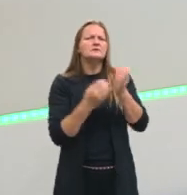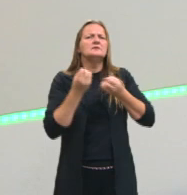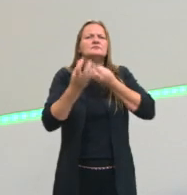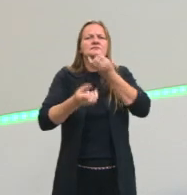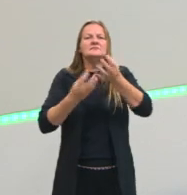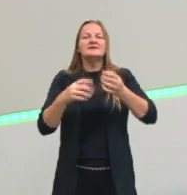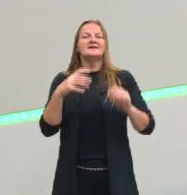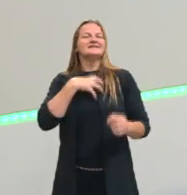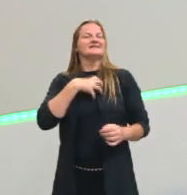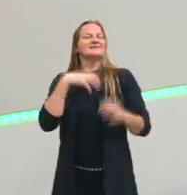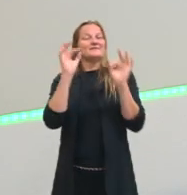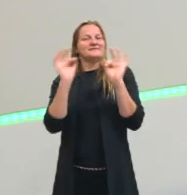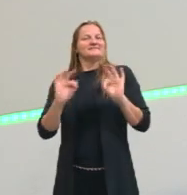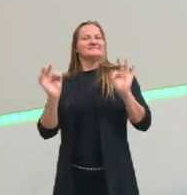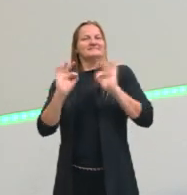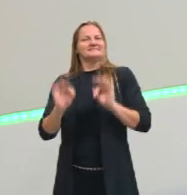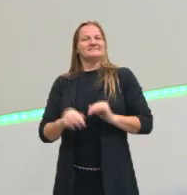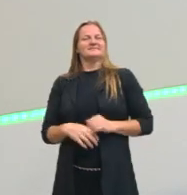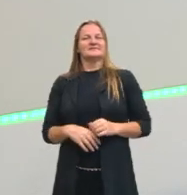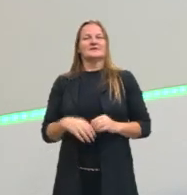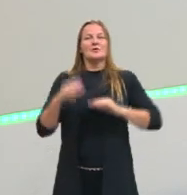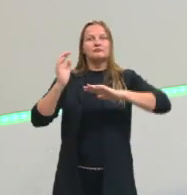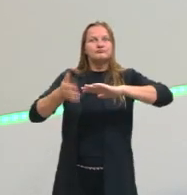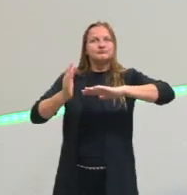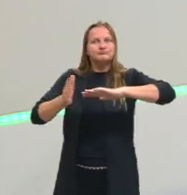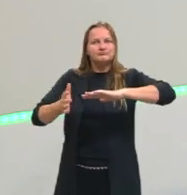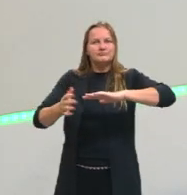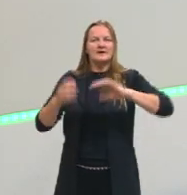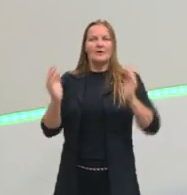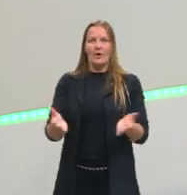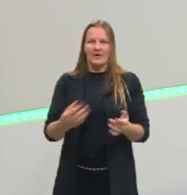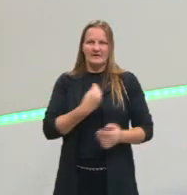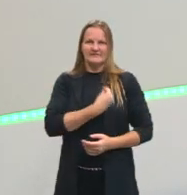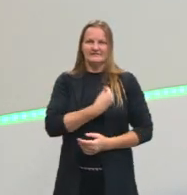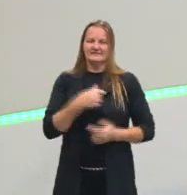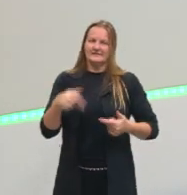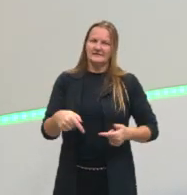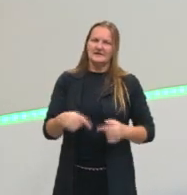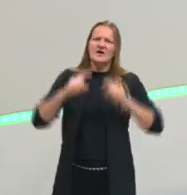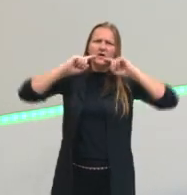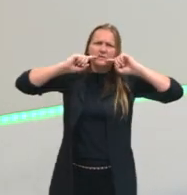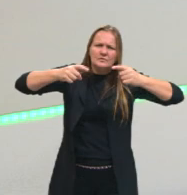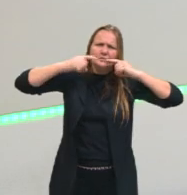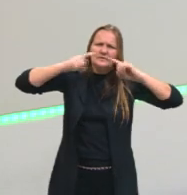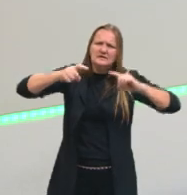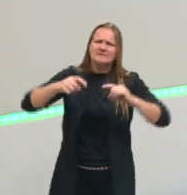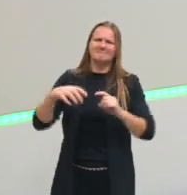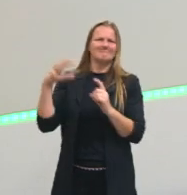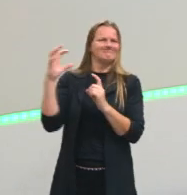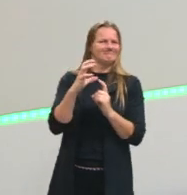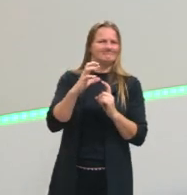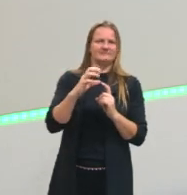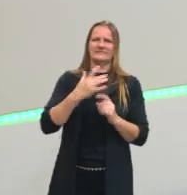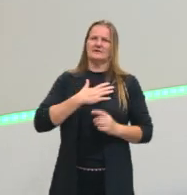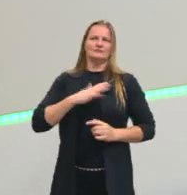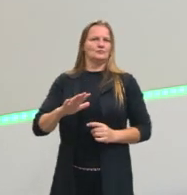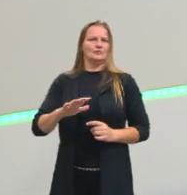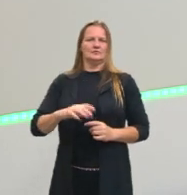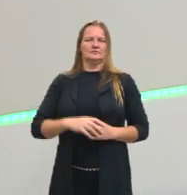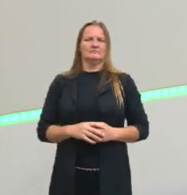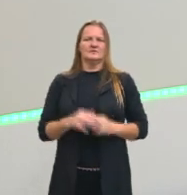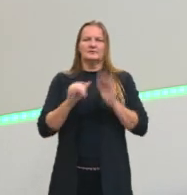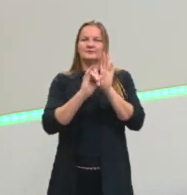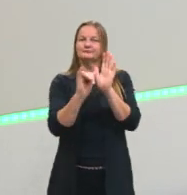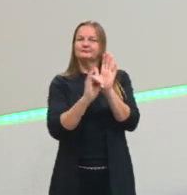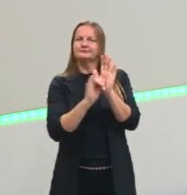feliz até tal né E aí a idade contemporânea que aqui nós vivemos crítica e Condena essas essas meta-narrativas elas não